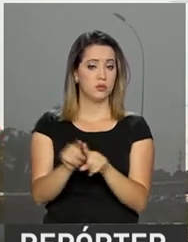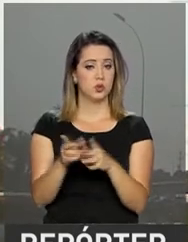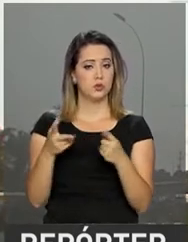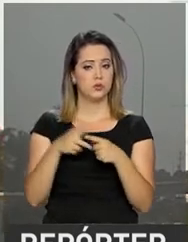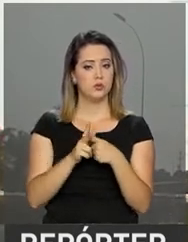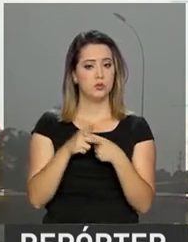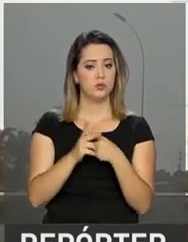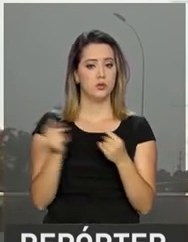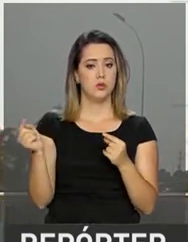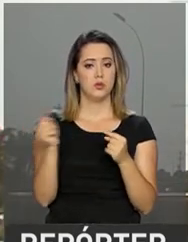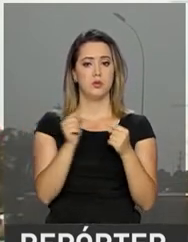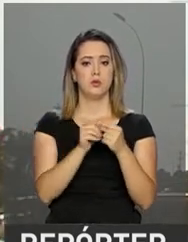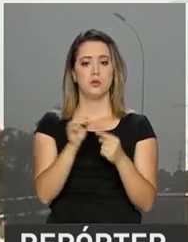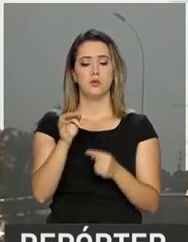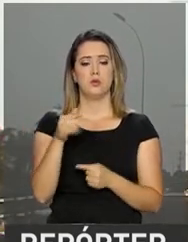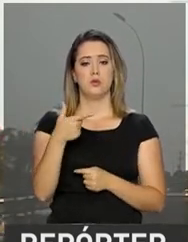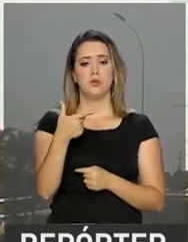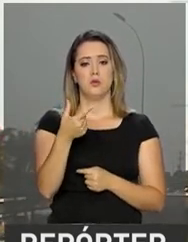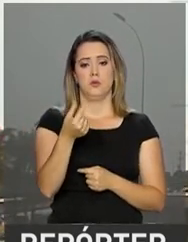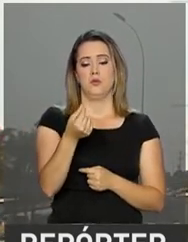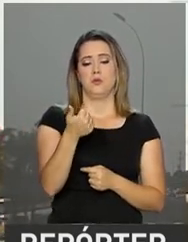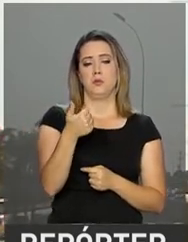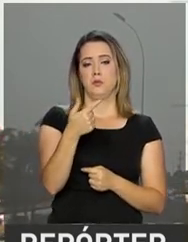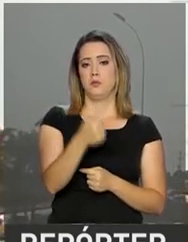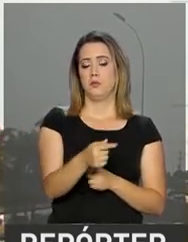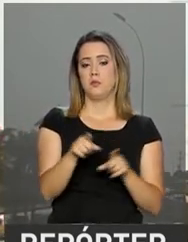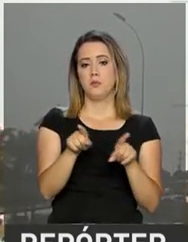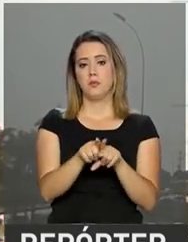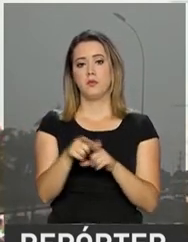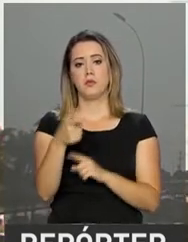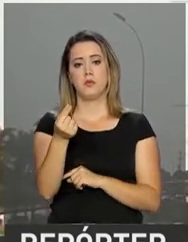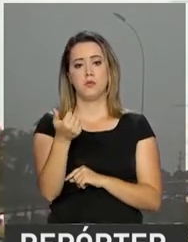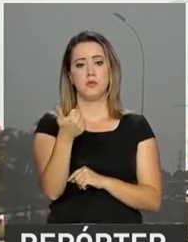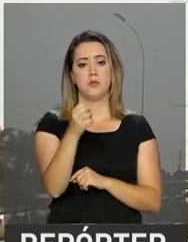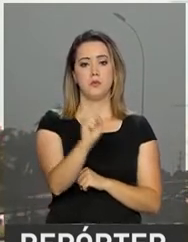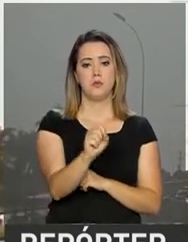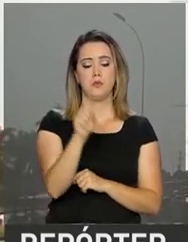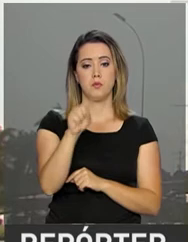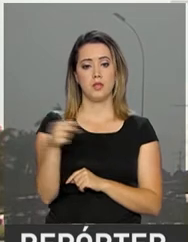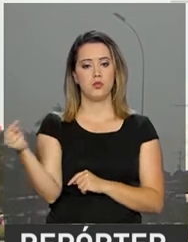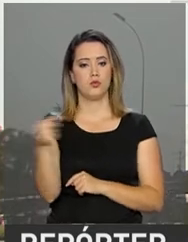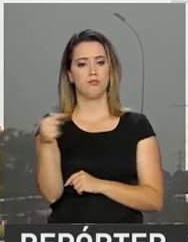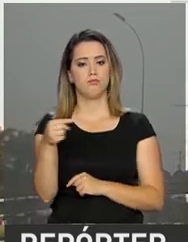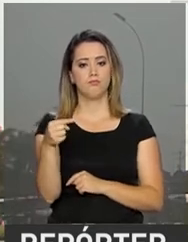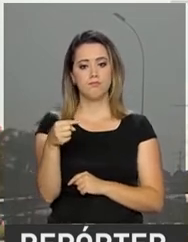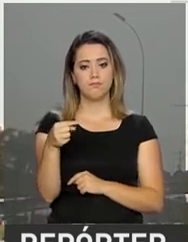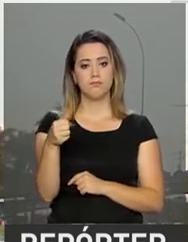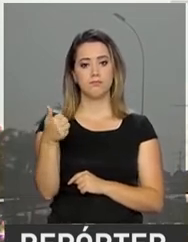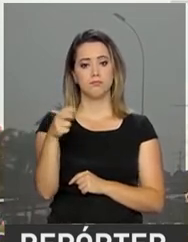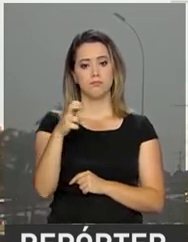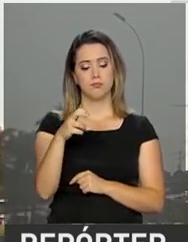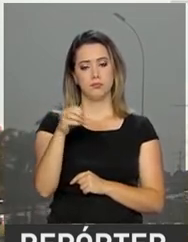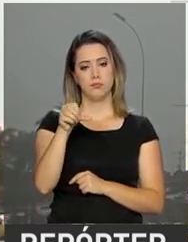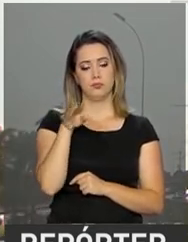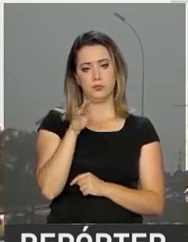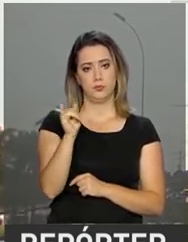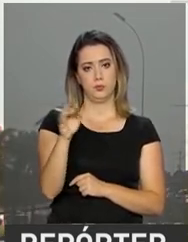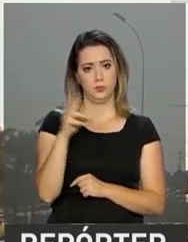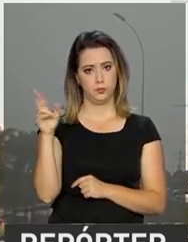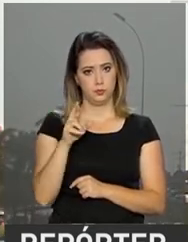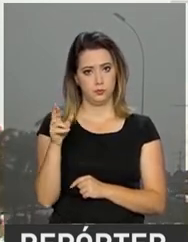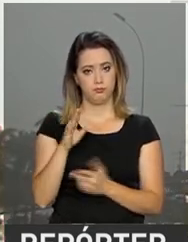as novas metas para 2017 e 2018 serão de déficit de 159 bilhões de